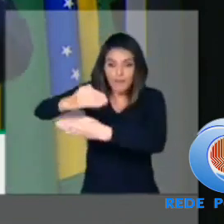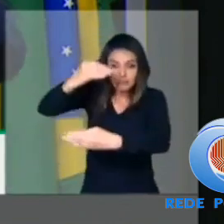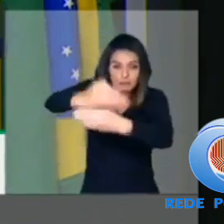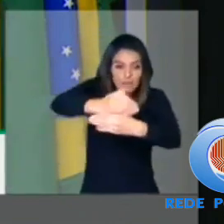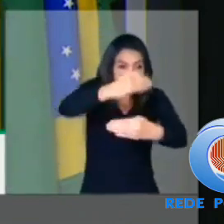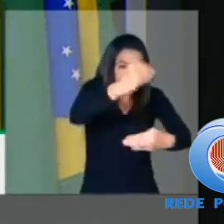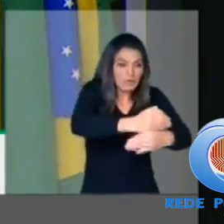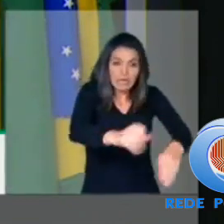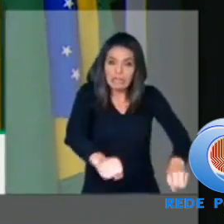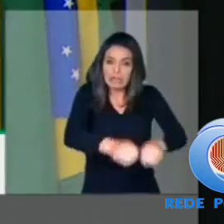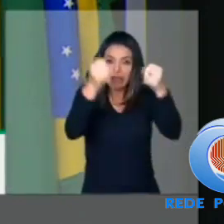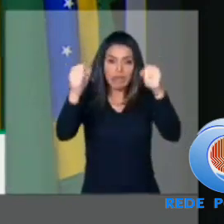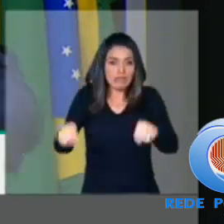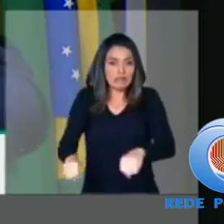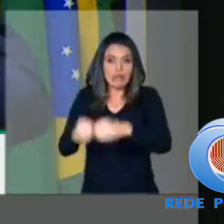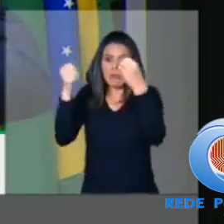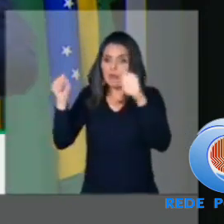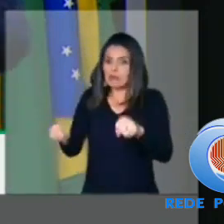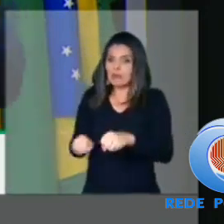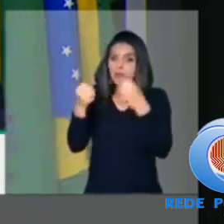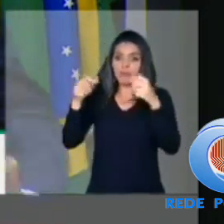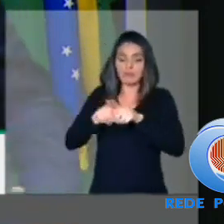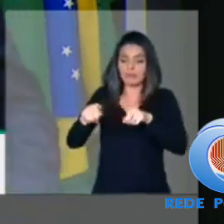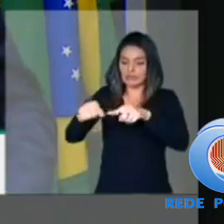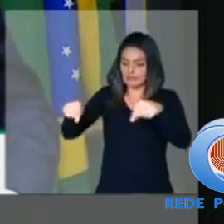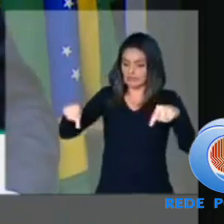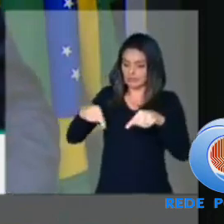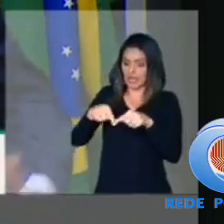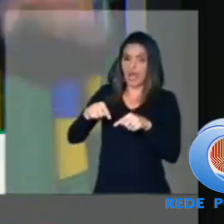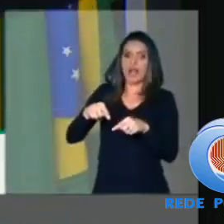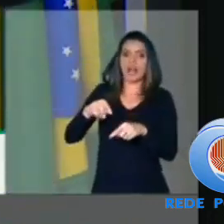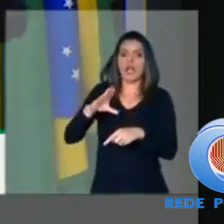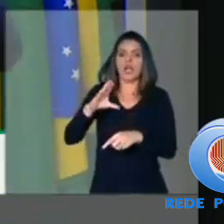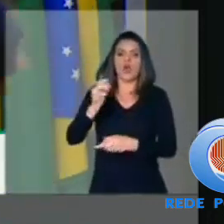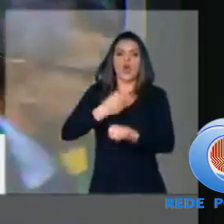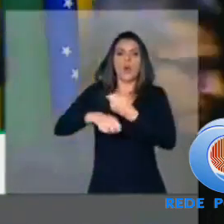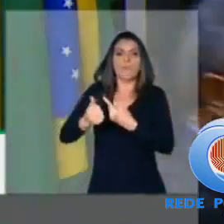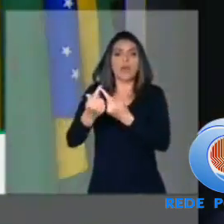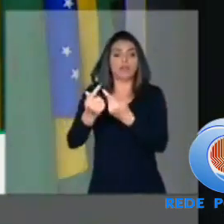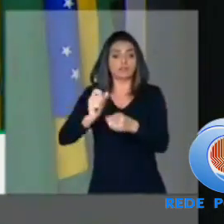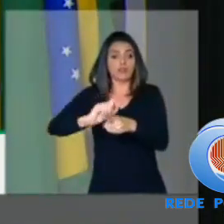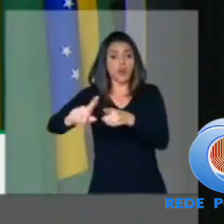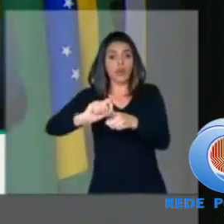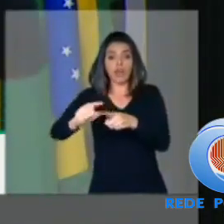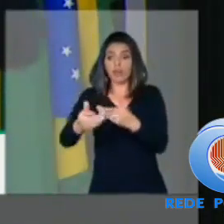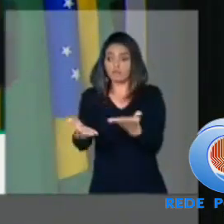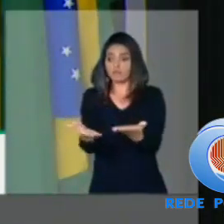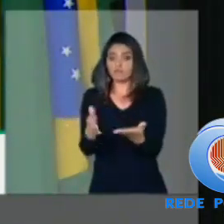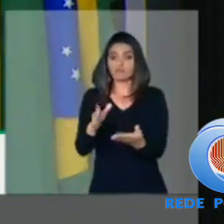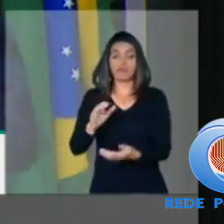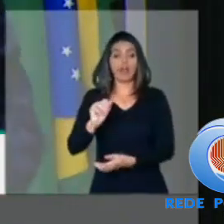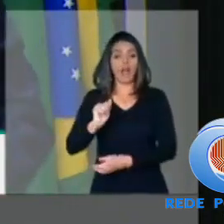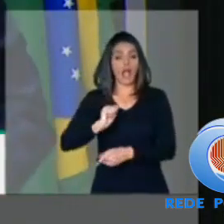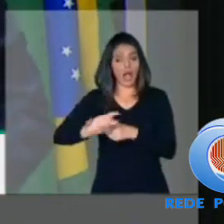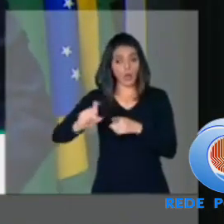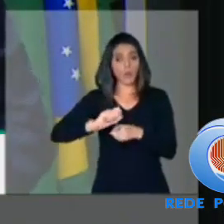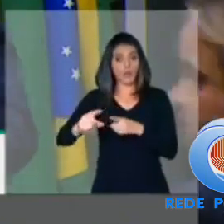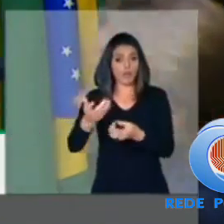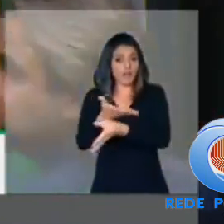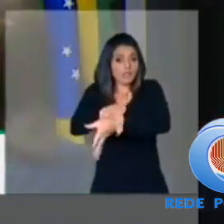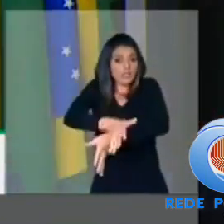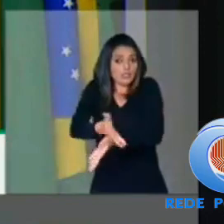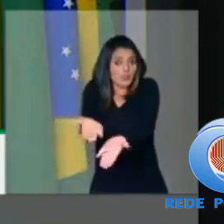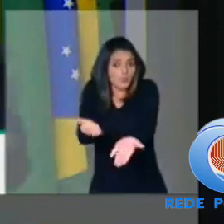comerciais à locação em todo o país, porque nós não conseguimos dar segurança